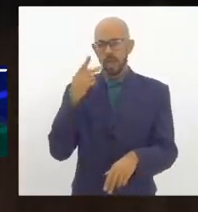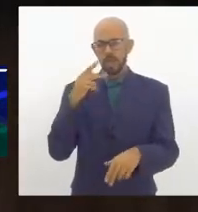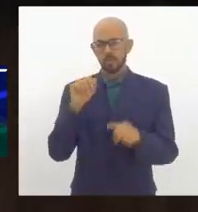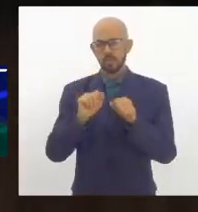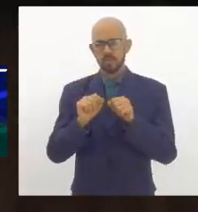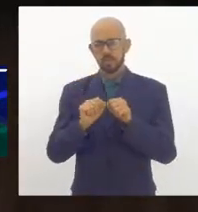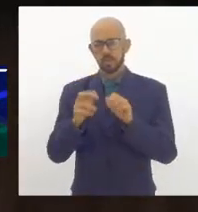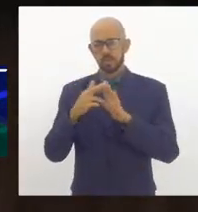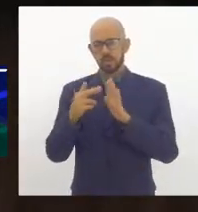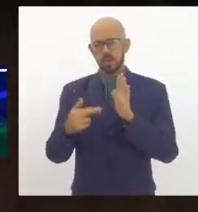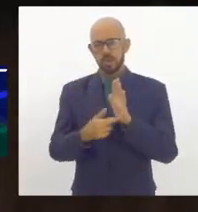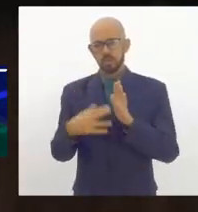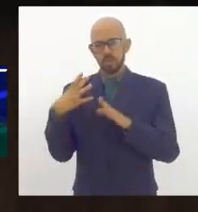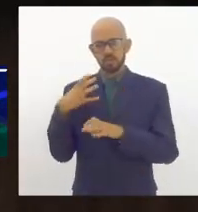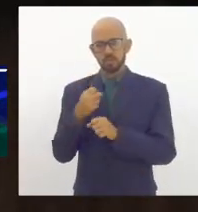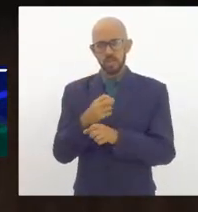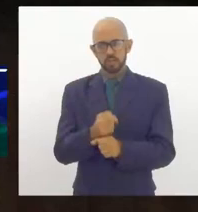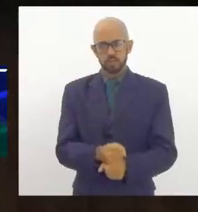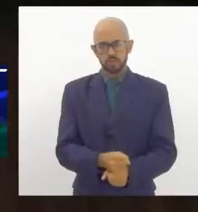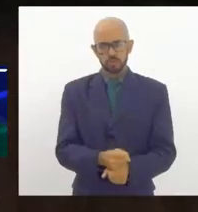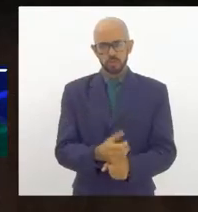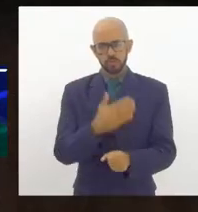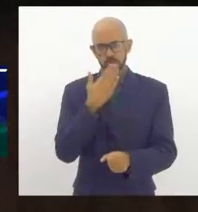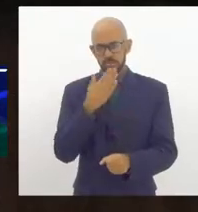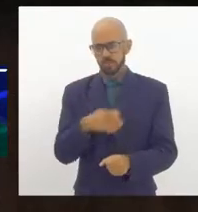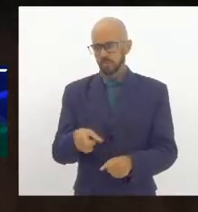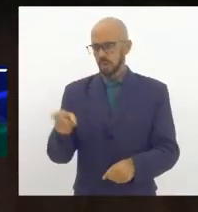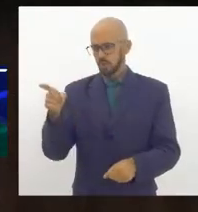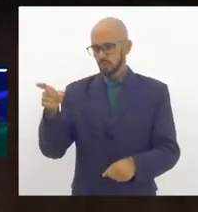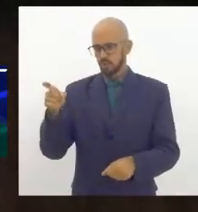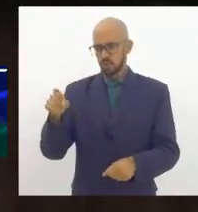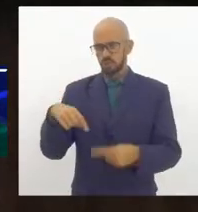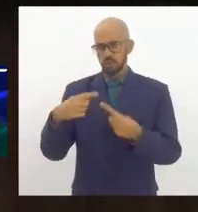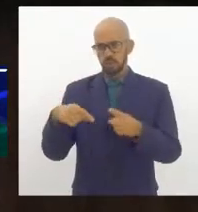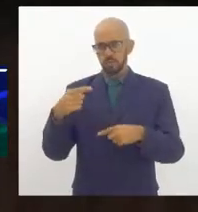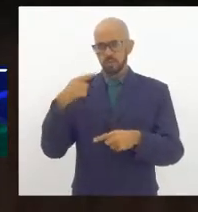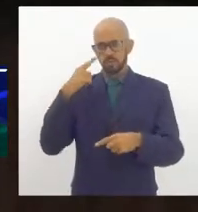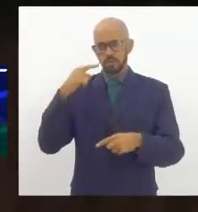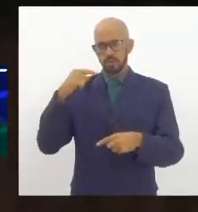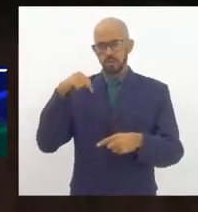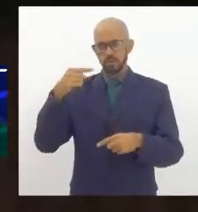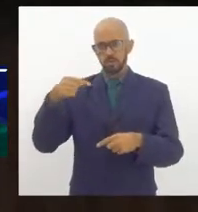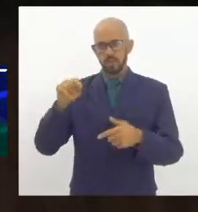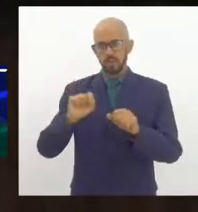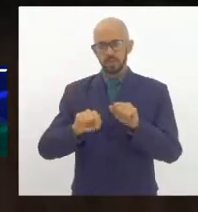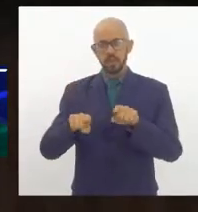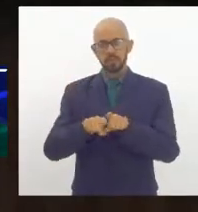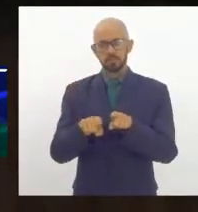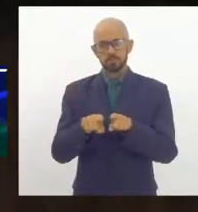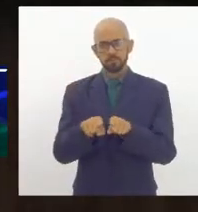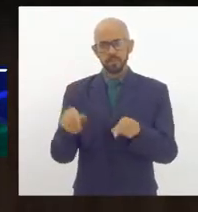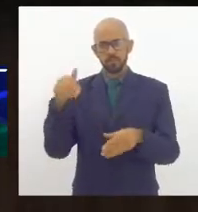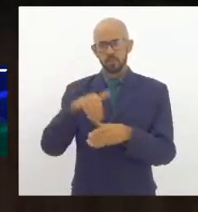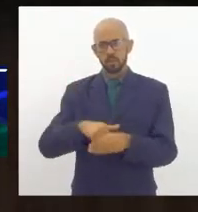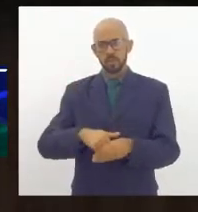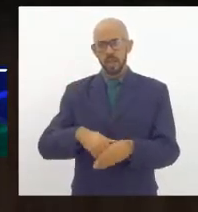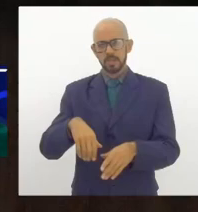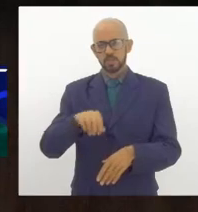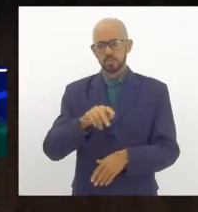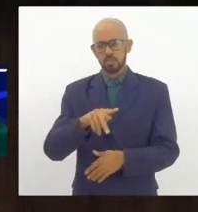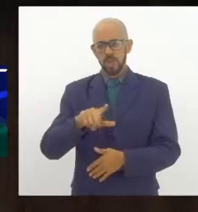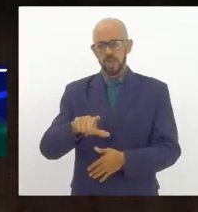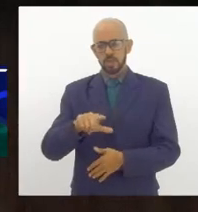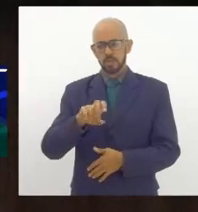fazer um relatório estatístico então quê que é pedir a vossa excelência que na próxima semana colocar sem pauta o projeto